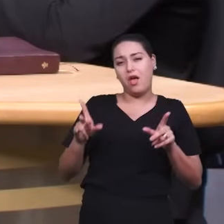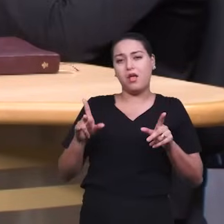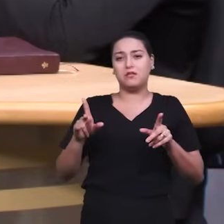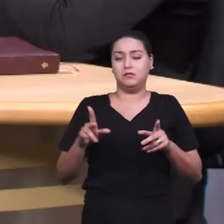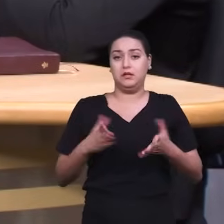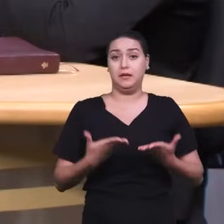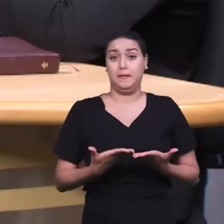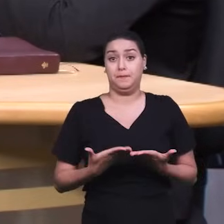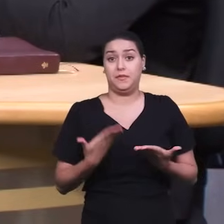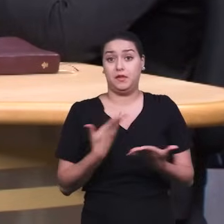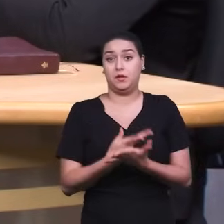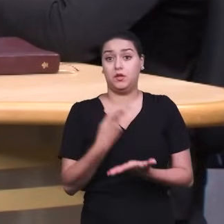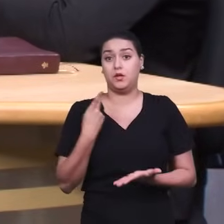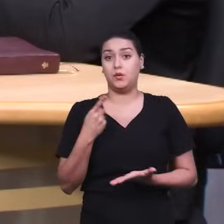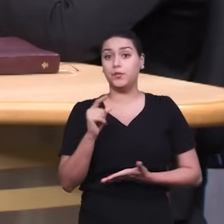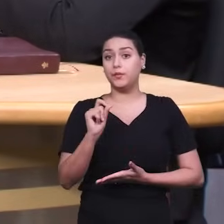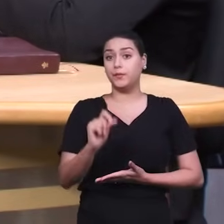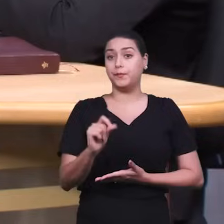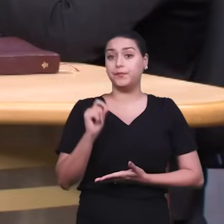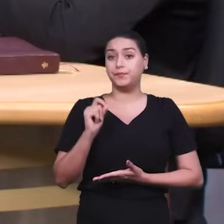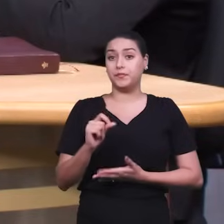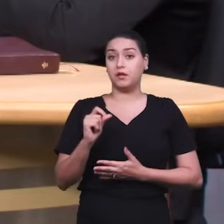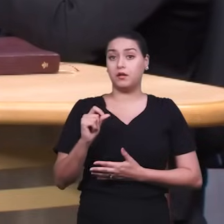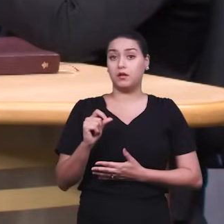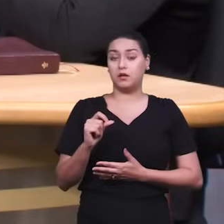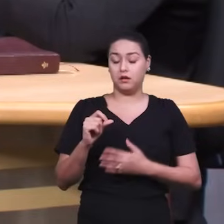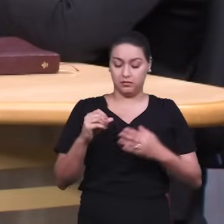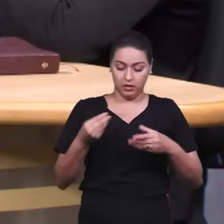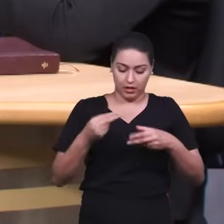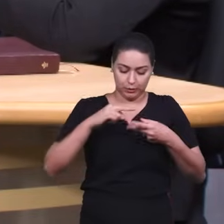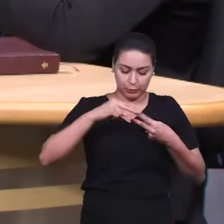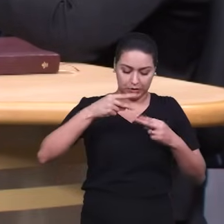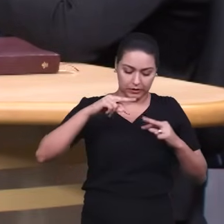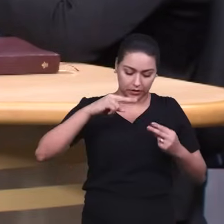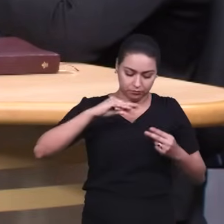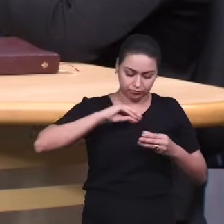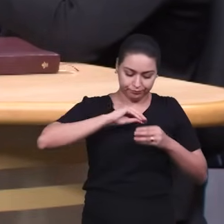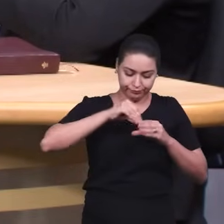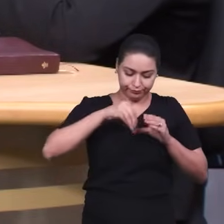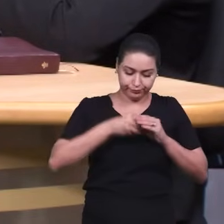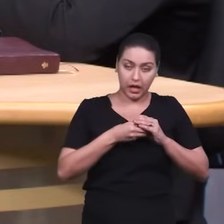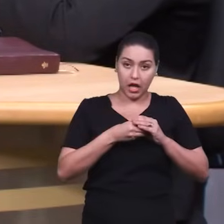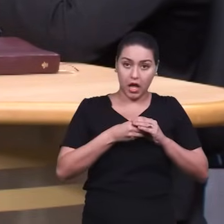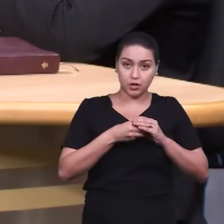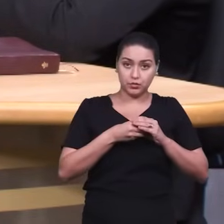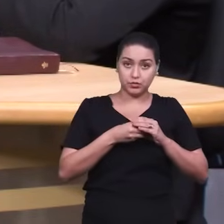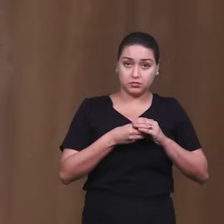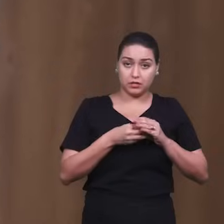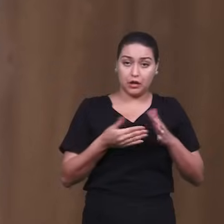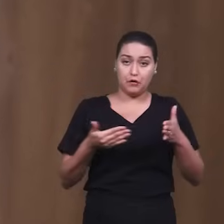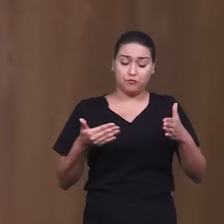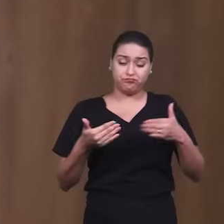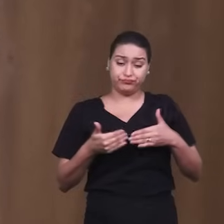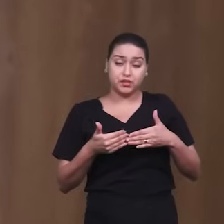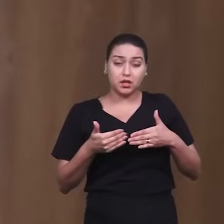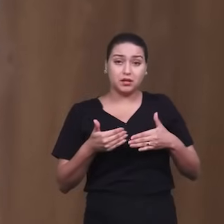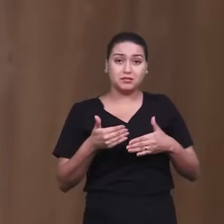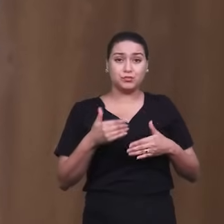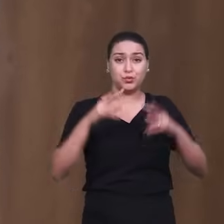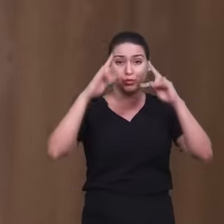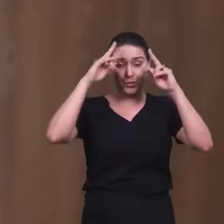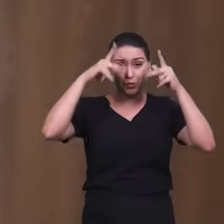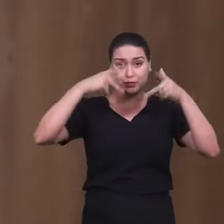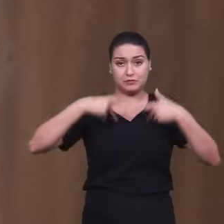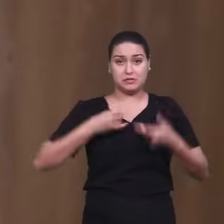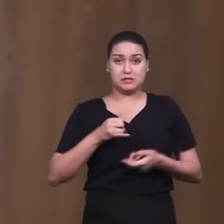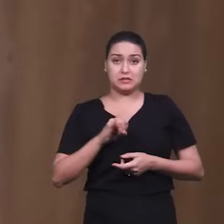ao longo do tempo, né, houve situações que ocorreram no nosso material genético que afetou diretamente a